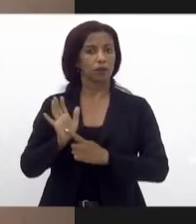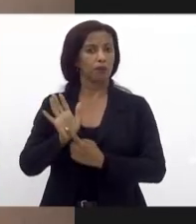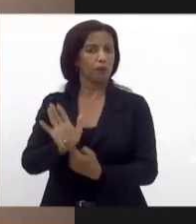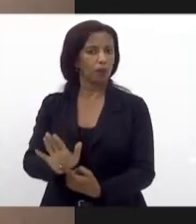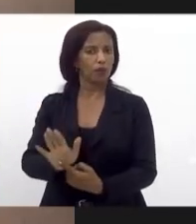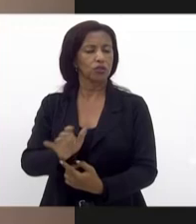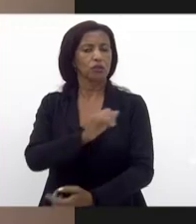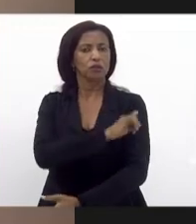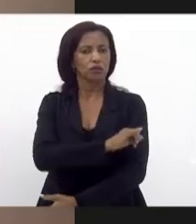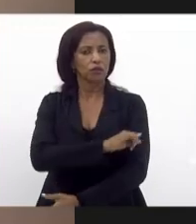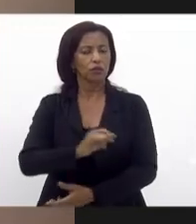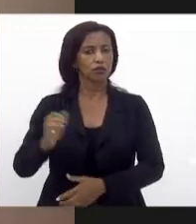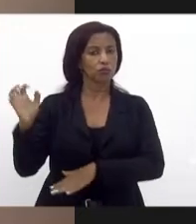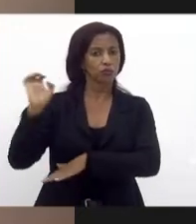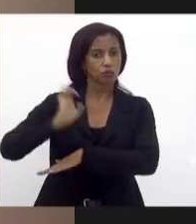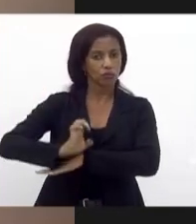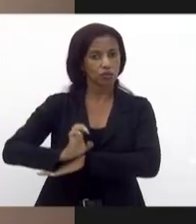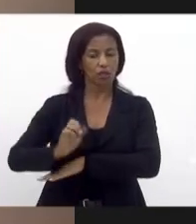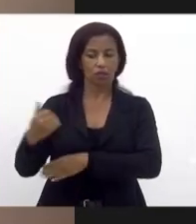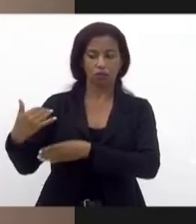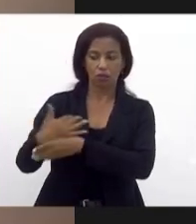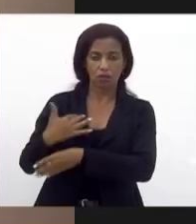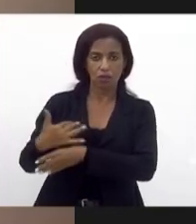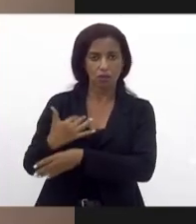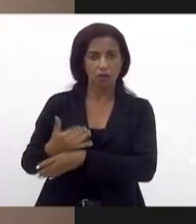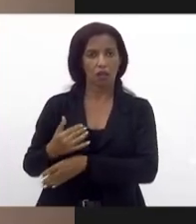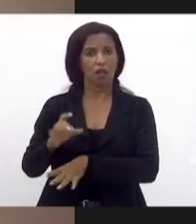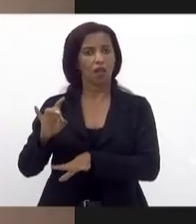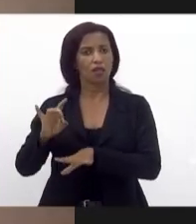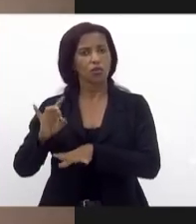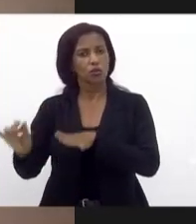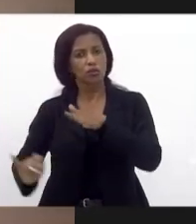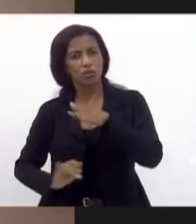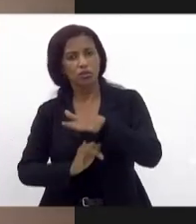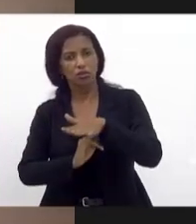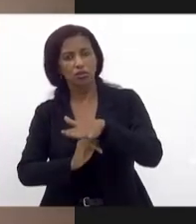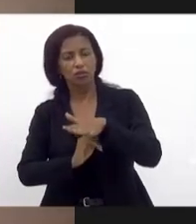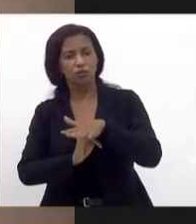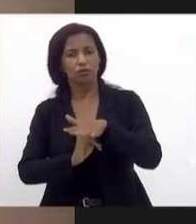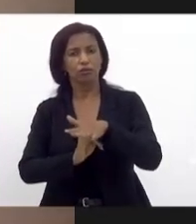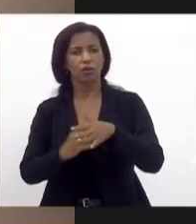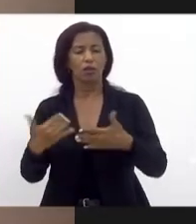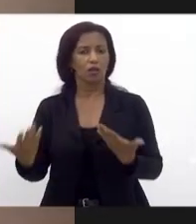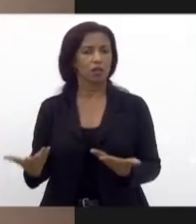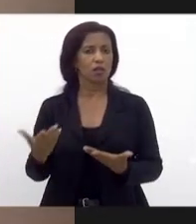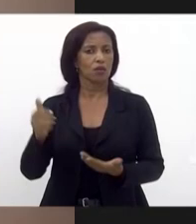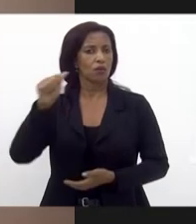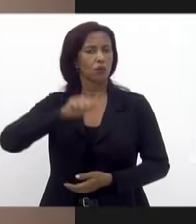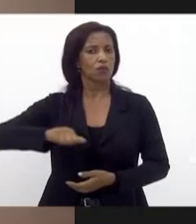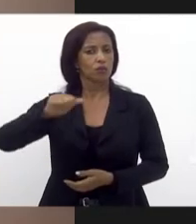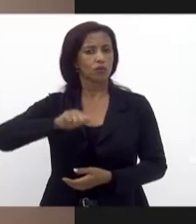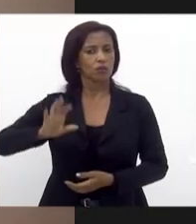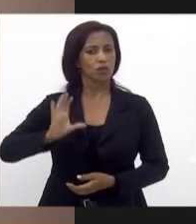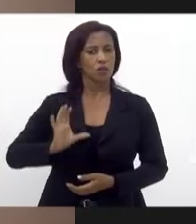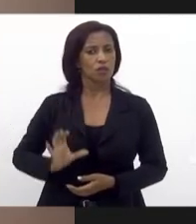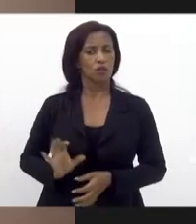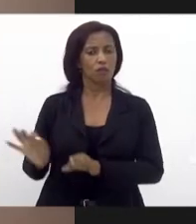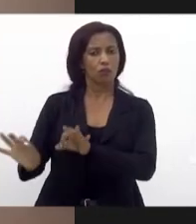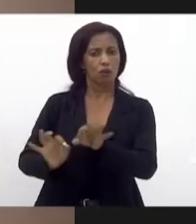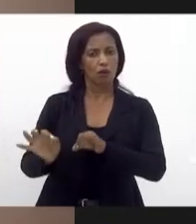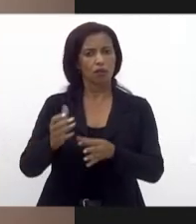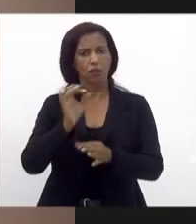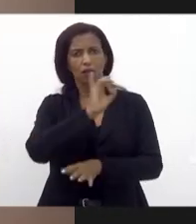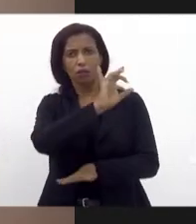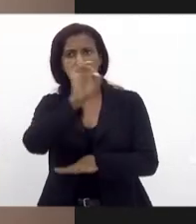de Janeiro, o Estado, a cidade e suas instituições, né, assim como a sociedade civil organizada aqui